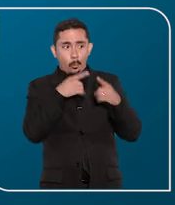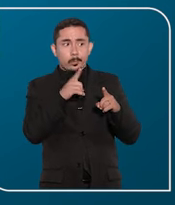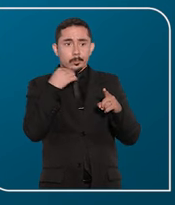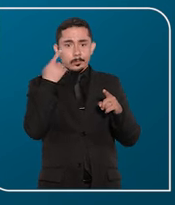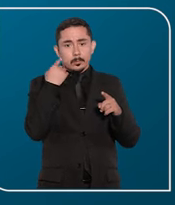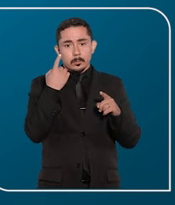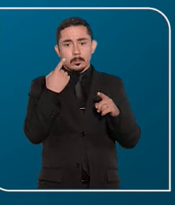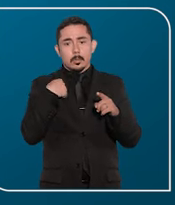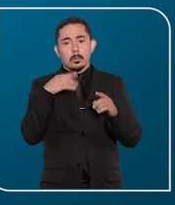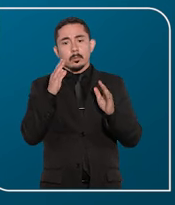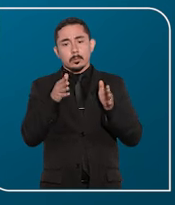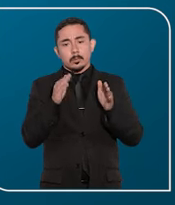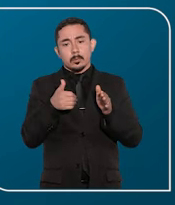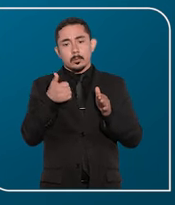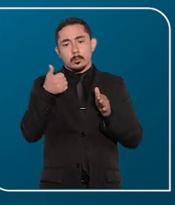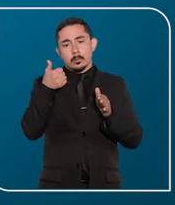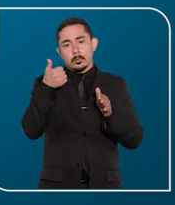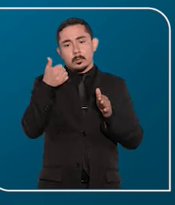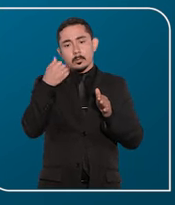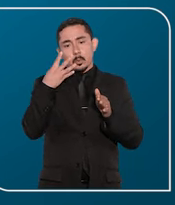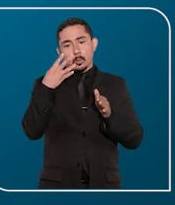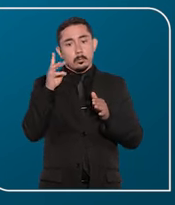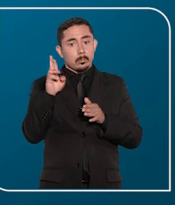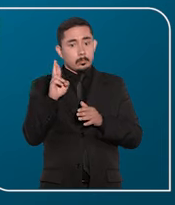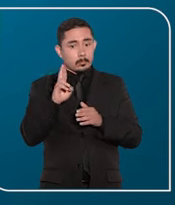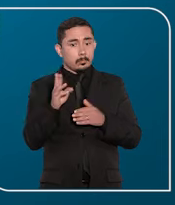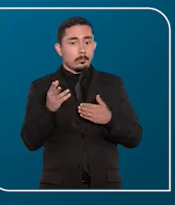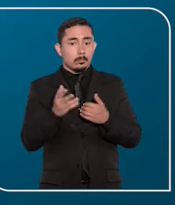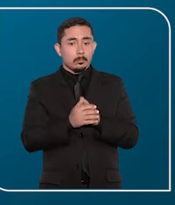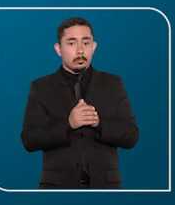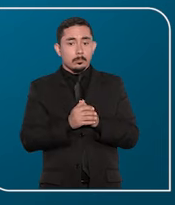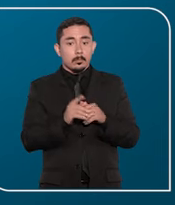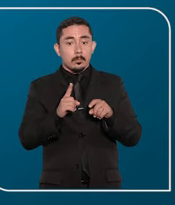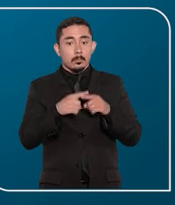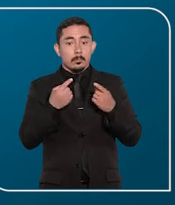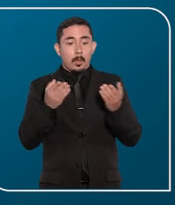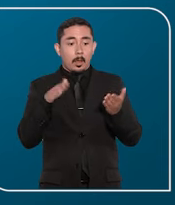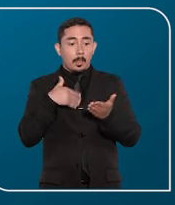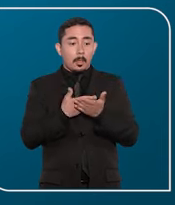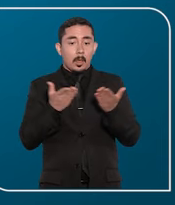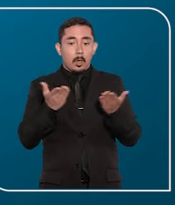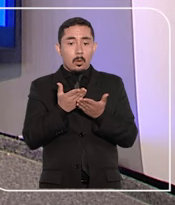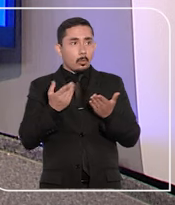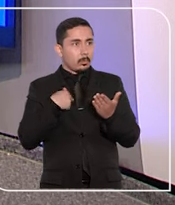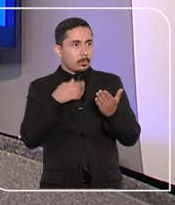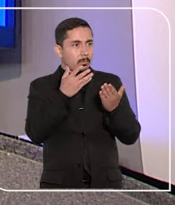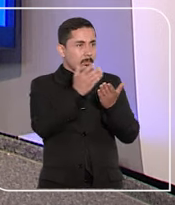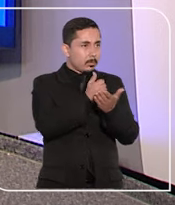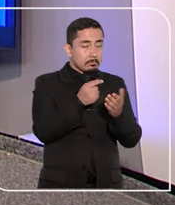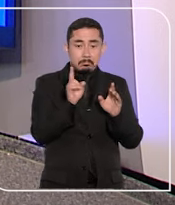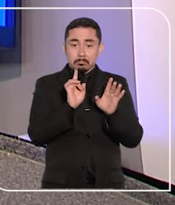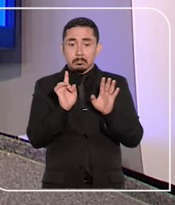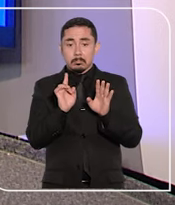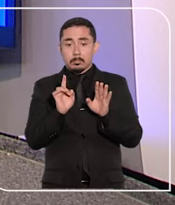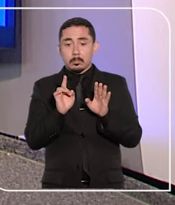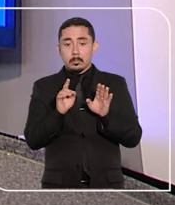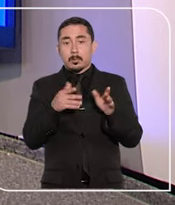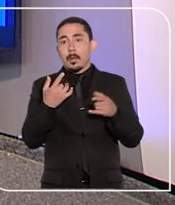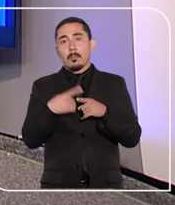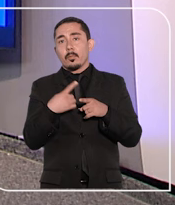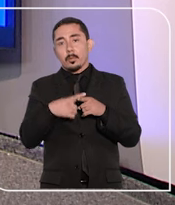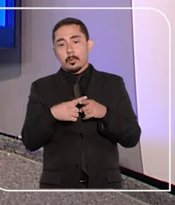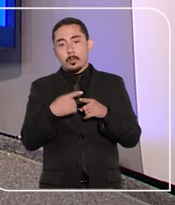honorários sucumbenses fixados em R$14,00. Né? Até hoje eu não fui buscar porque eu acho que é ofensa. Ah, mas e daí? Daí, porque o